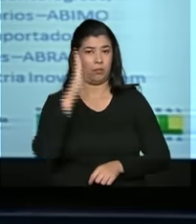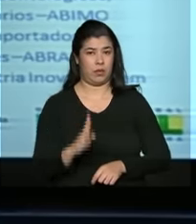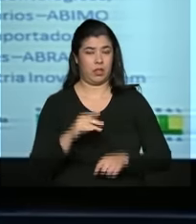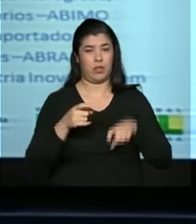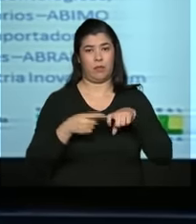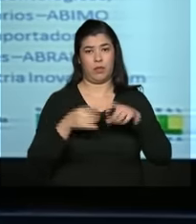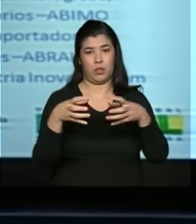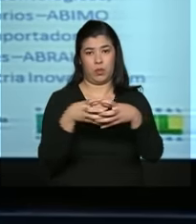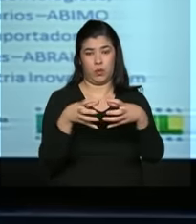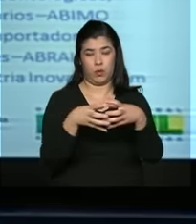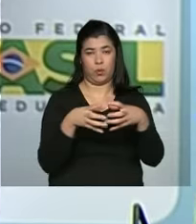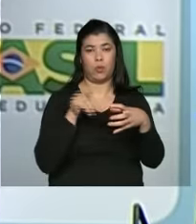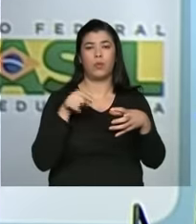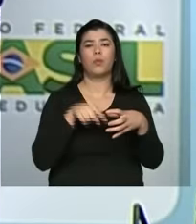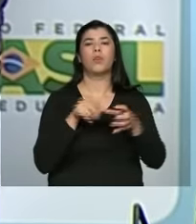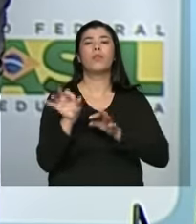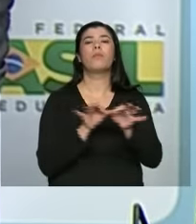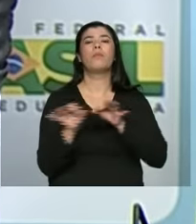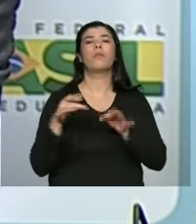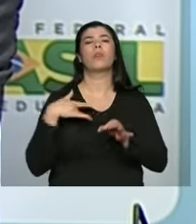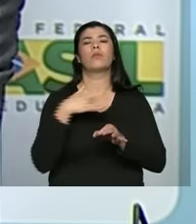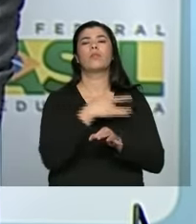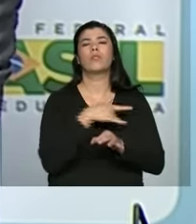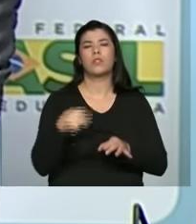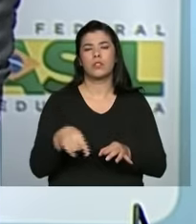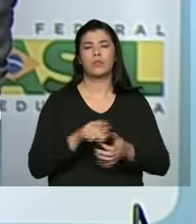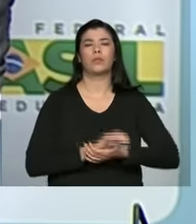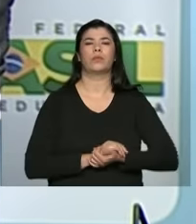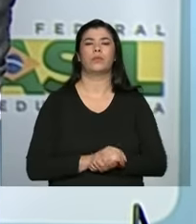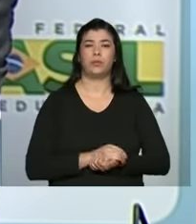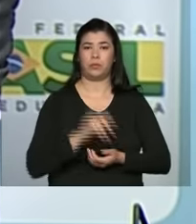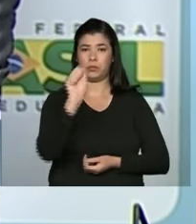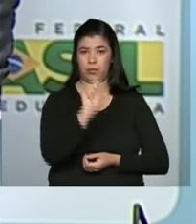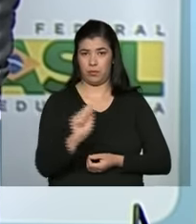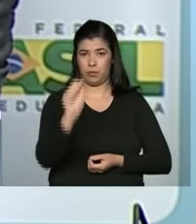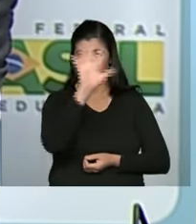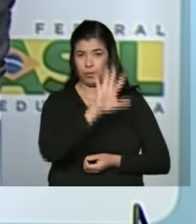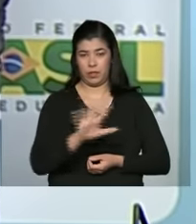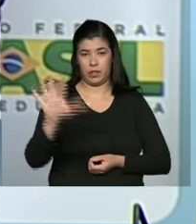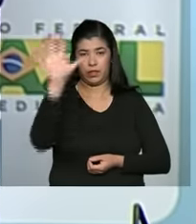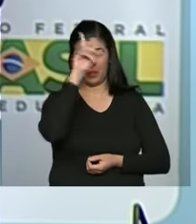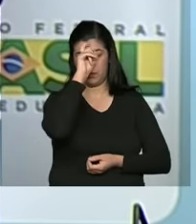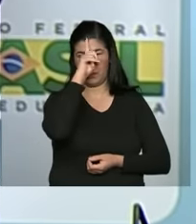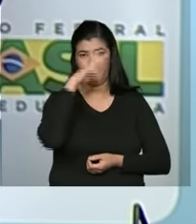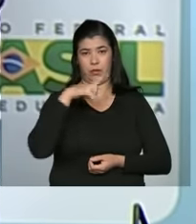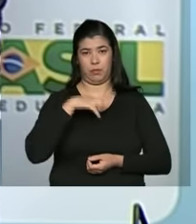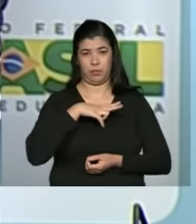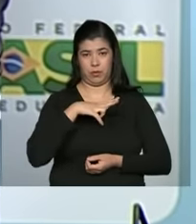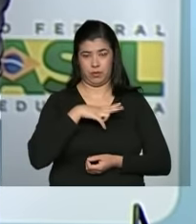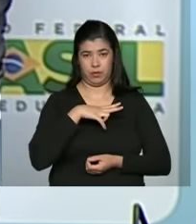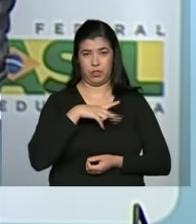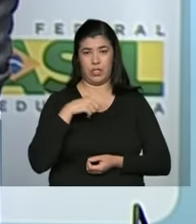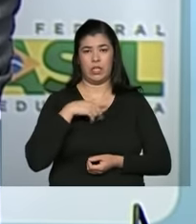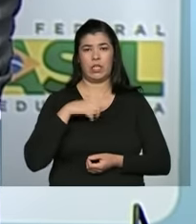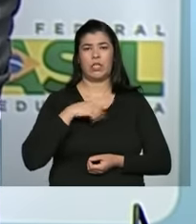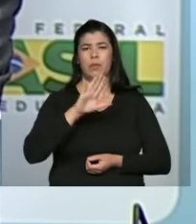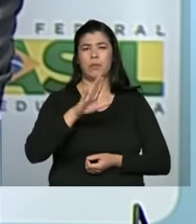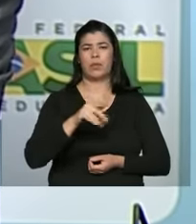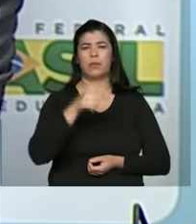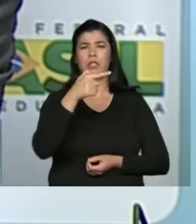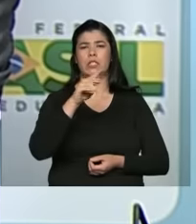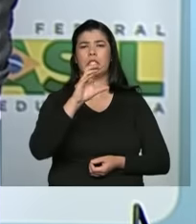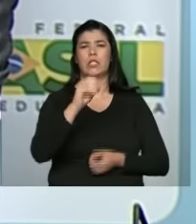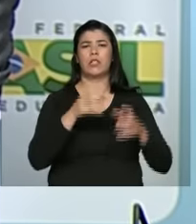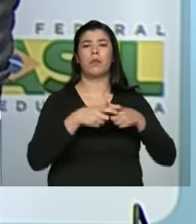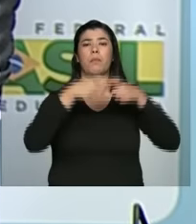medicina de grupo que pega os planos de saúde e medicina de grupo a Associação Nacional dos hospitais privados que pegam cerca dos 70